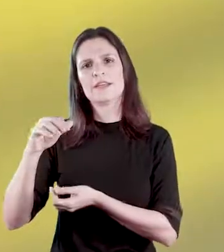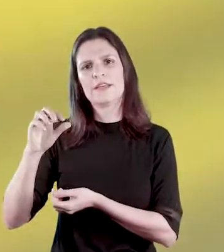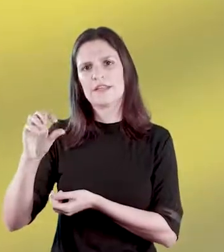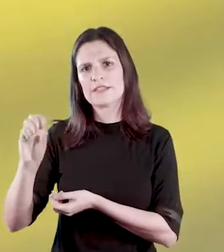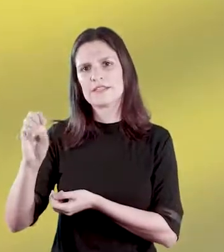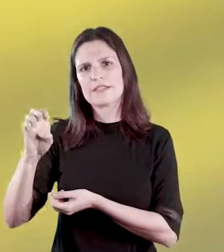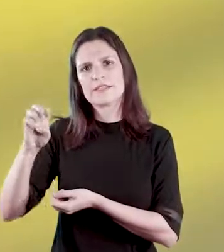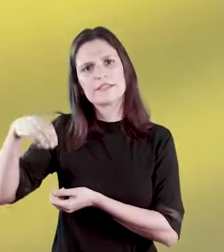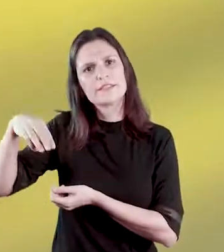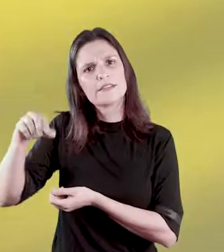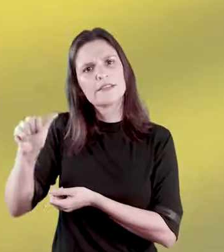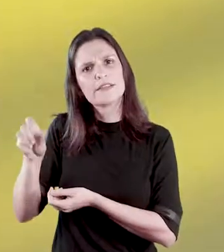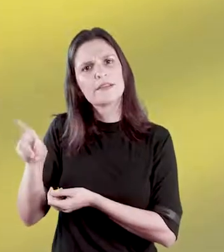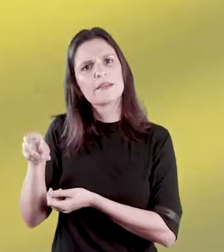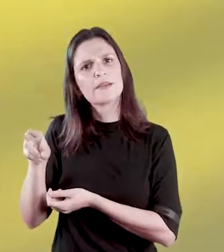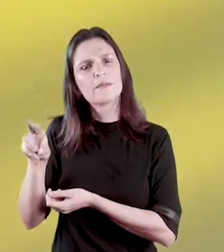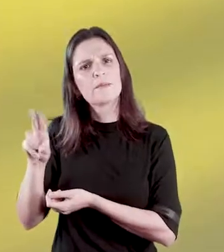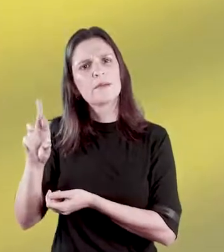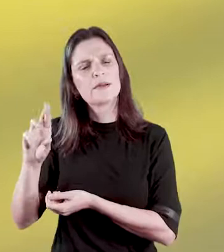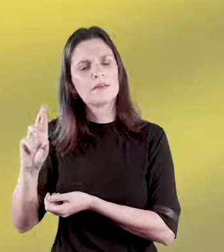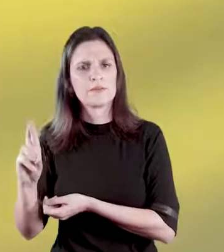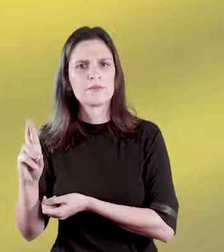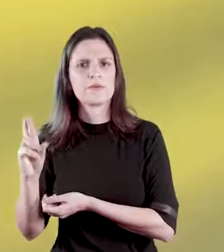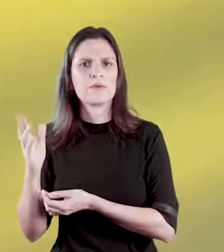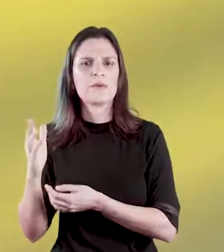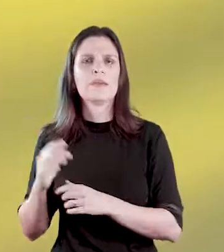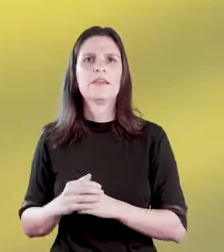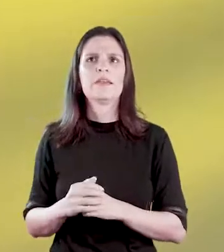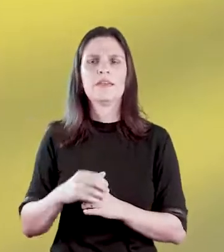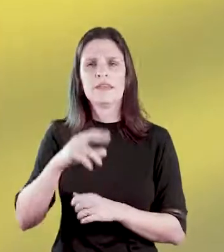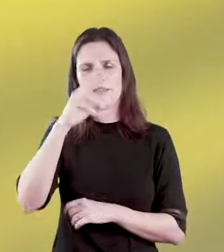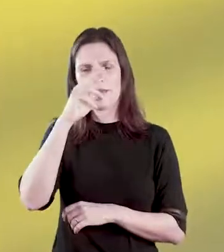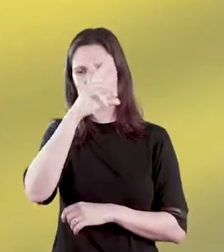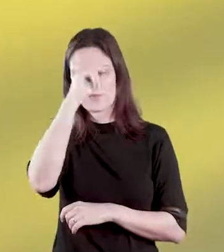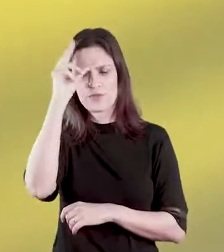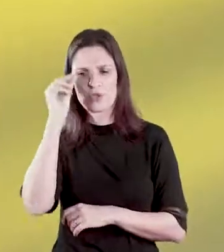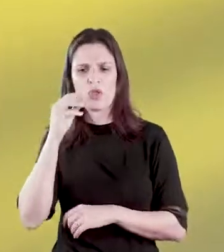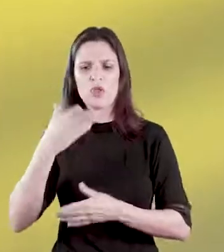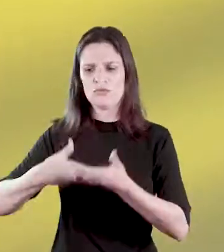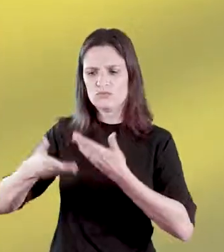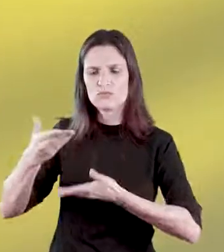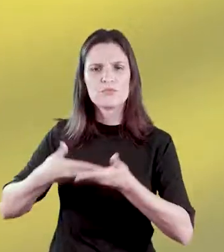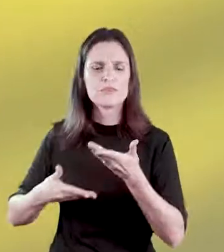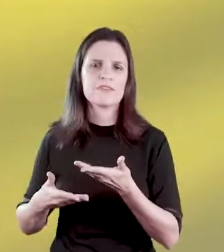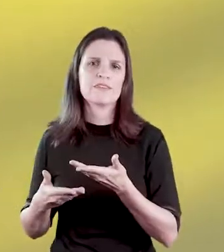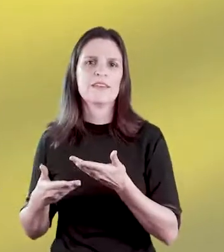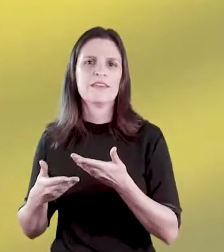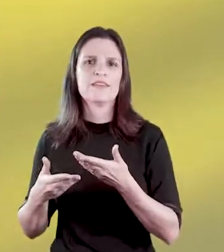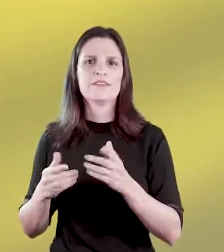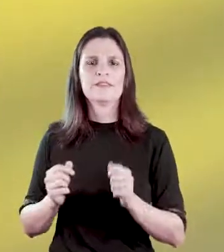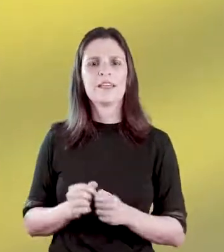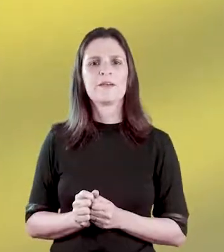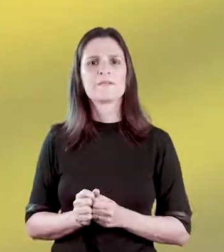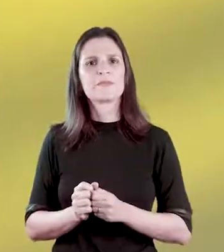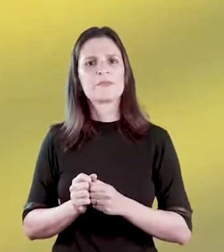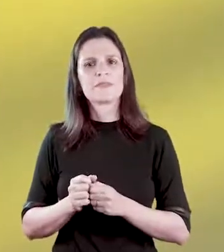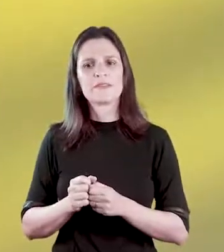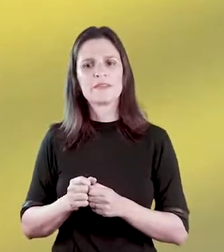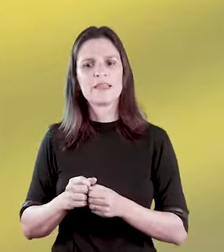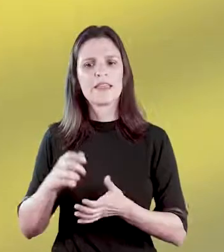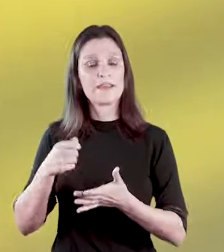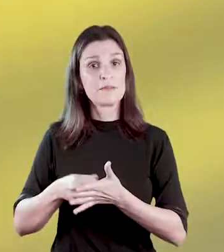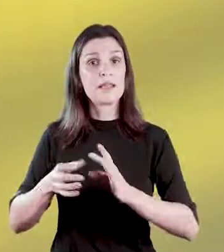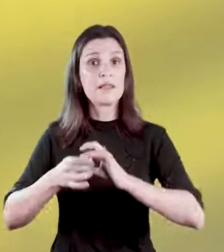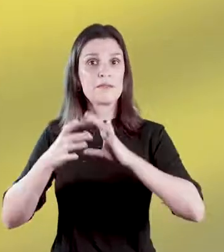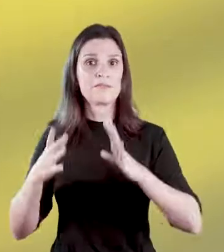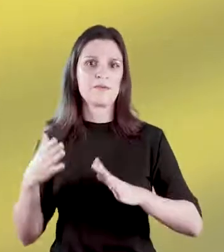e o prefeito me delegou poderes para ir abrir aquele centro e para mim foi um presente Divino aquilo